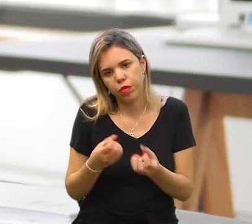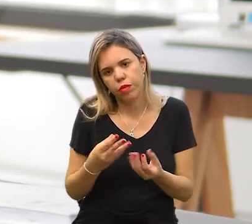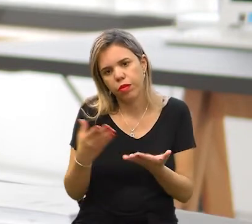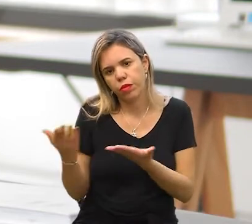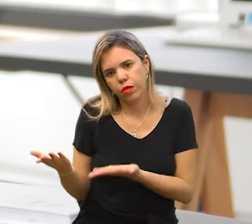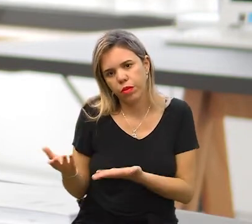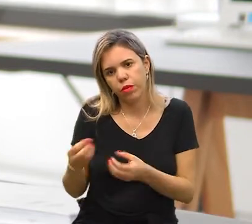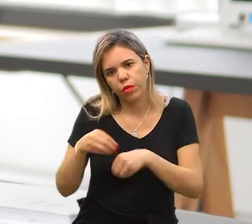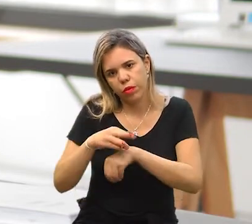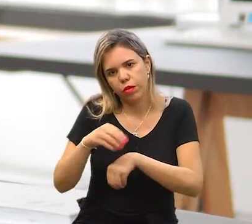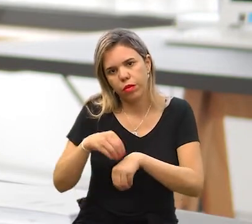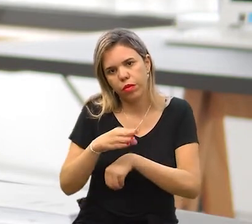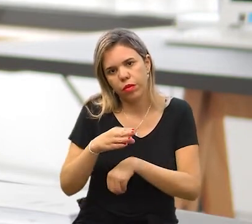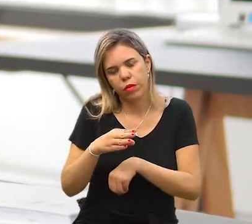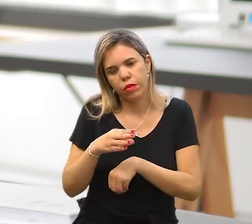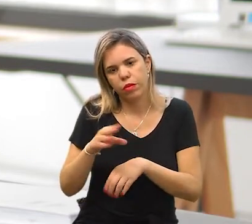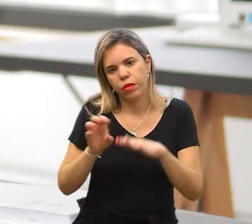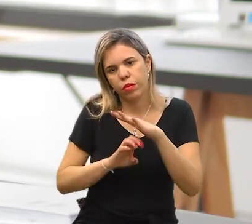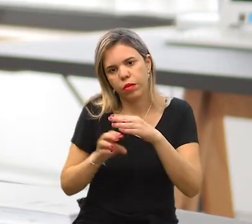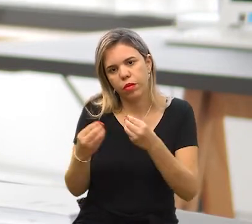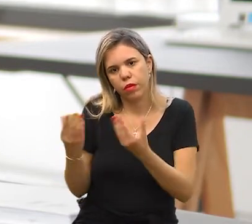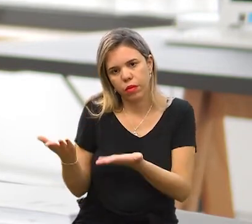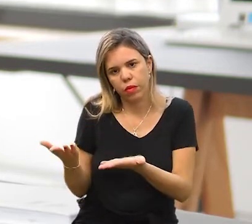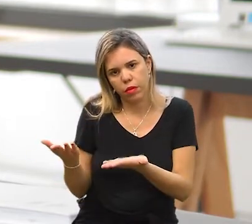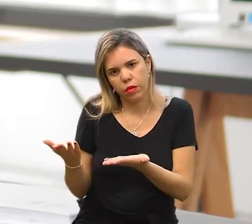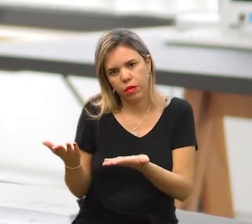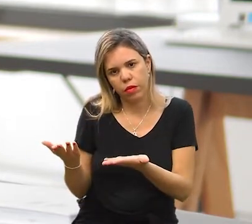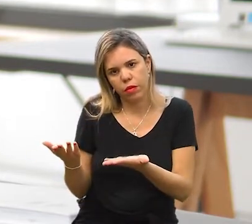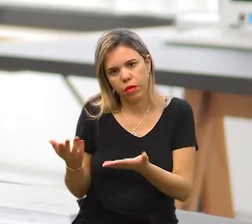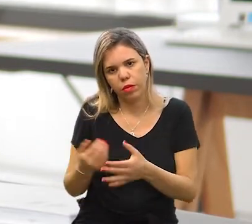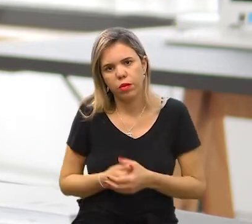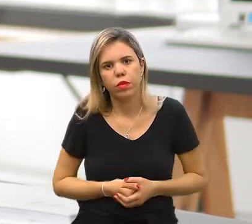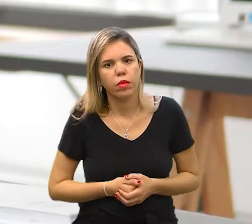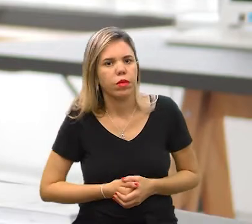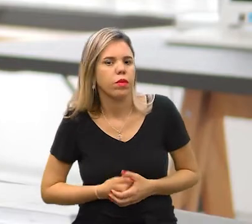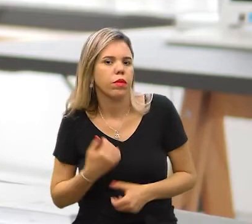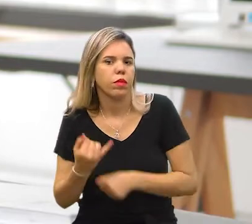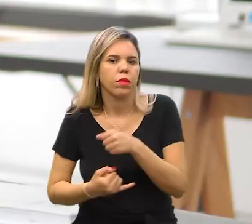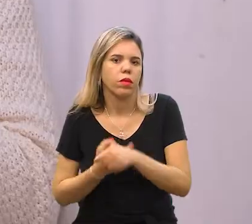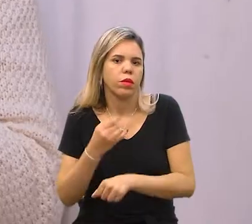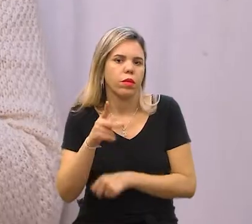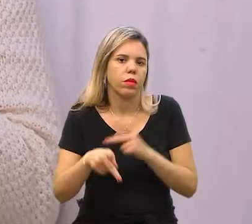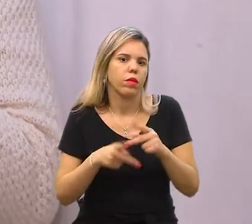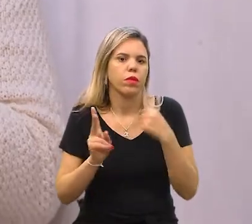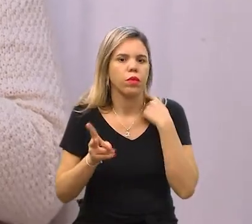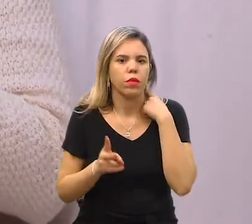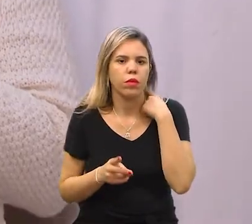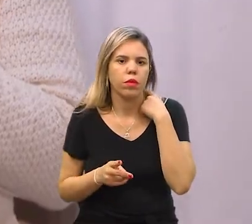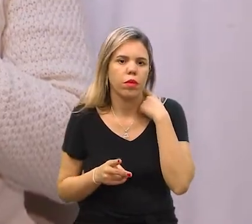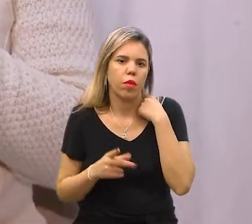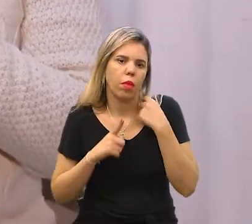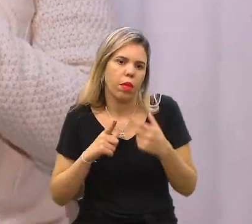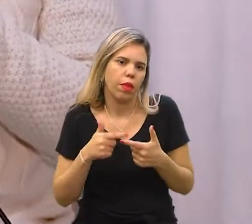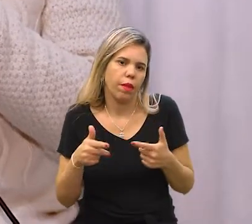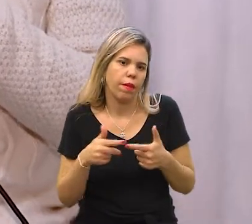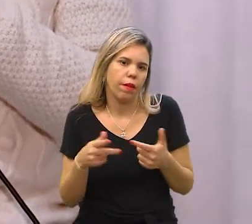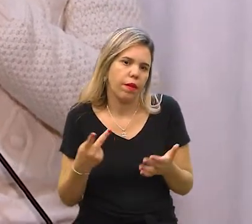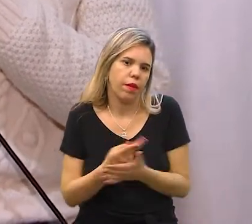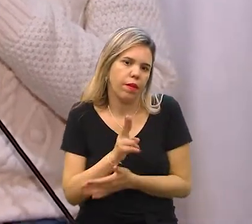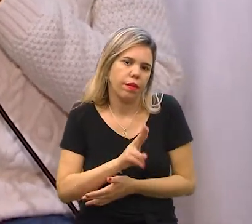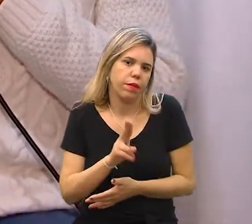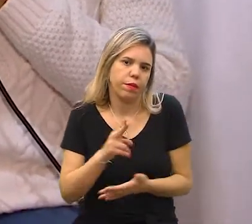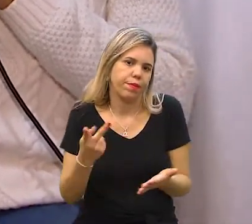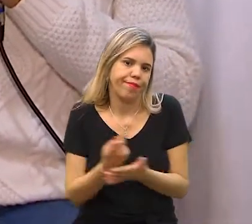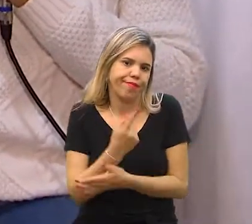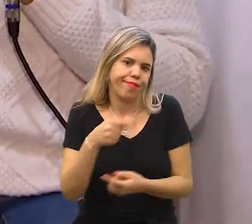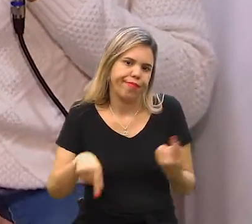lá fornecendo dados para a empresa, esses dados estão aí na internet, alguém sempre pode fazer